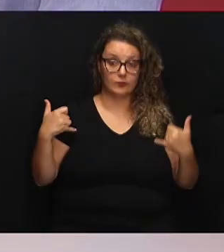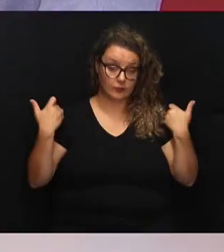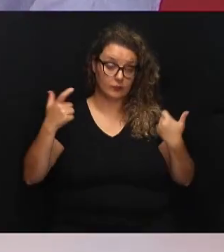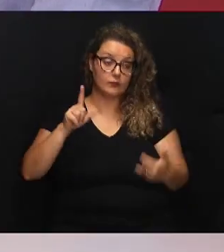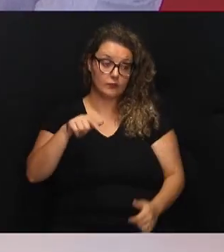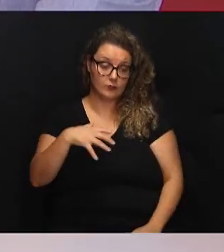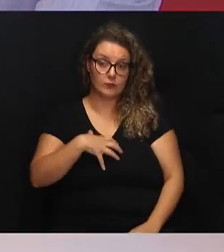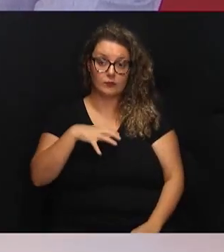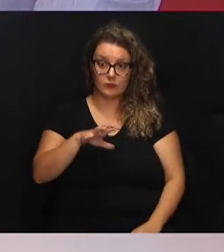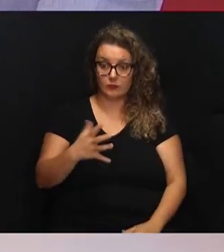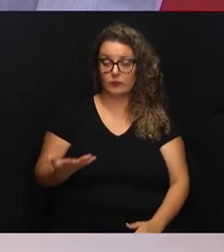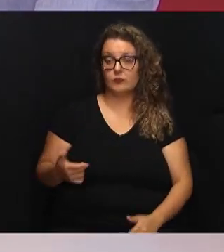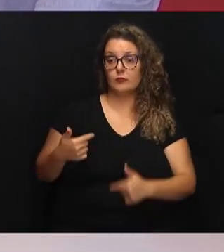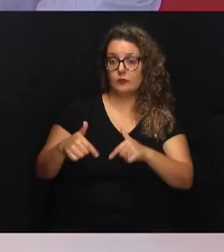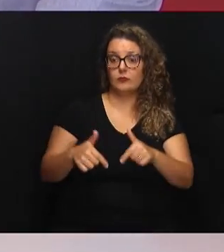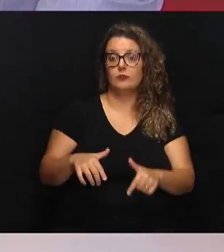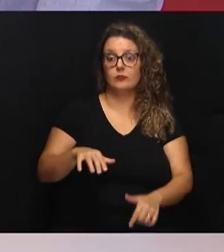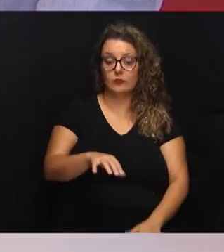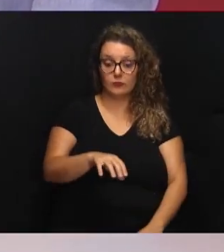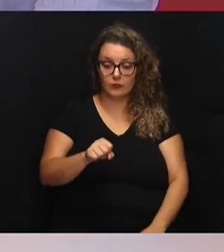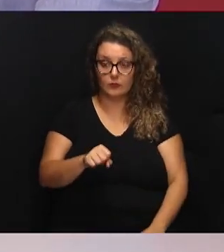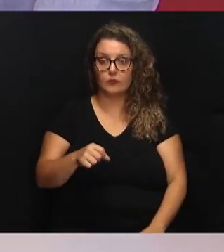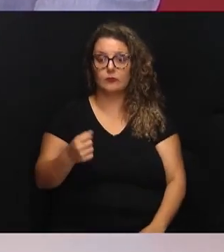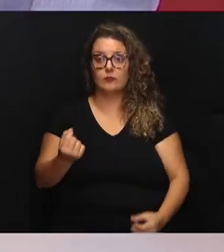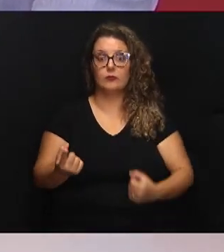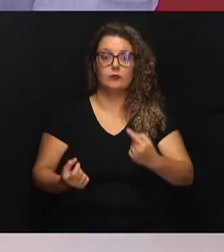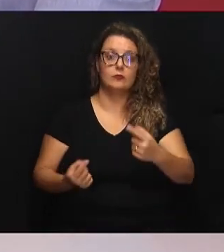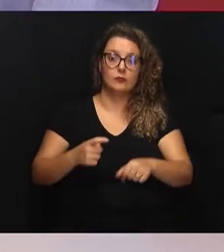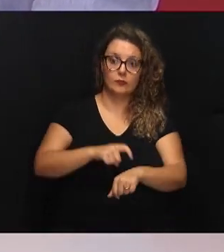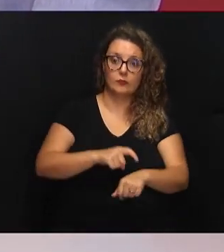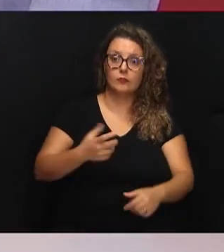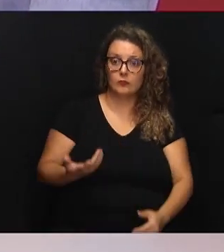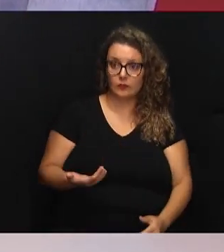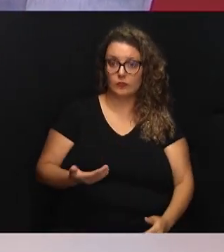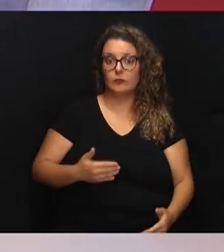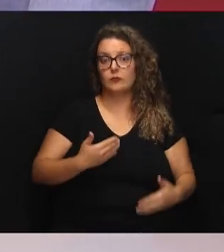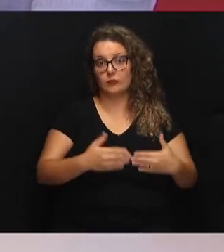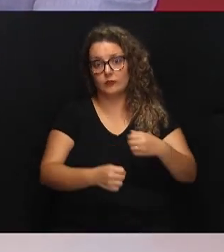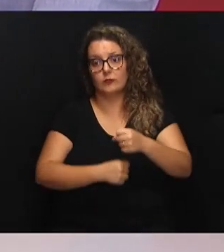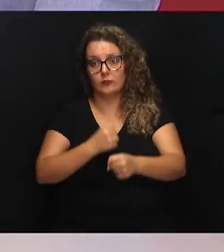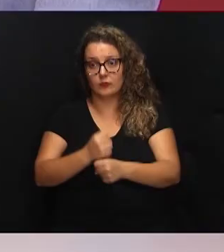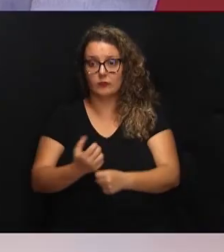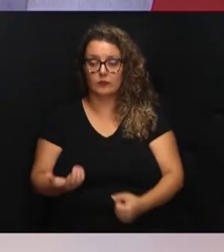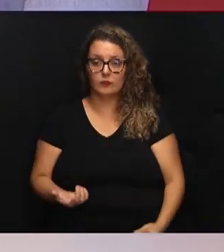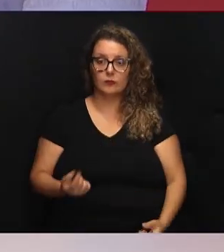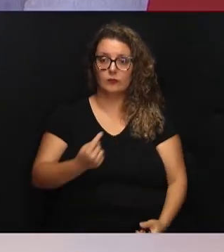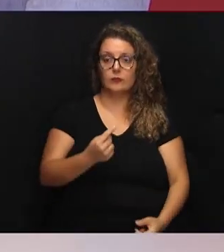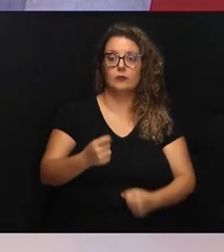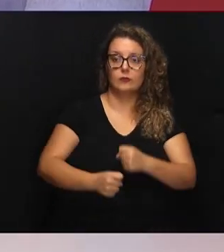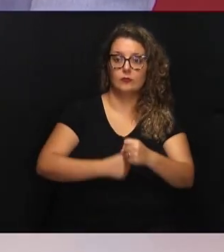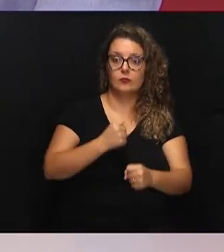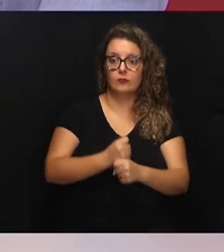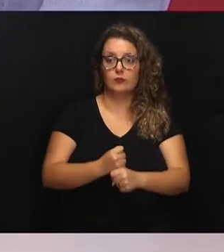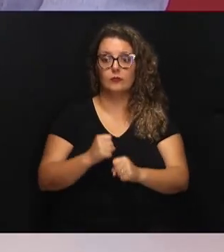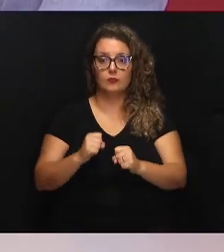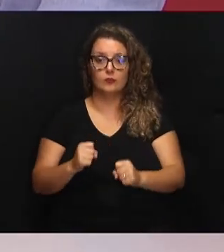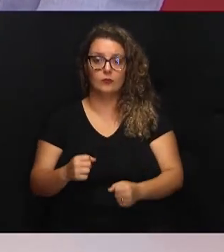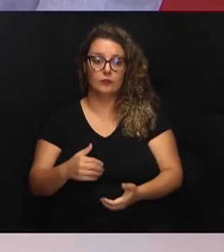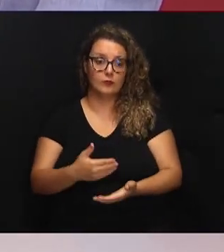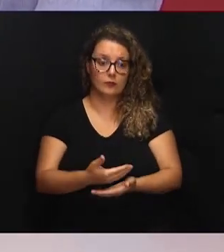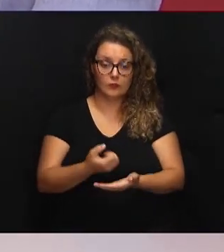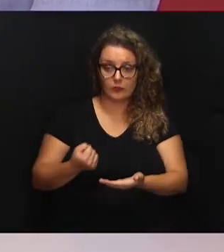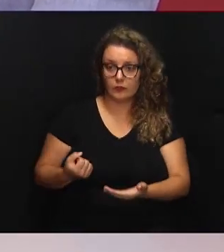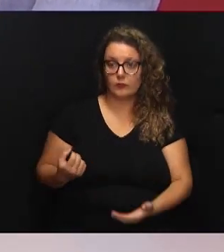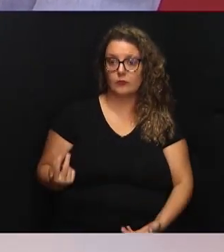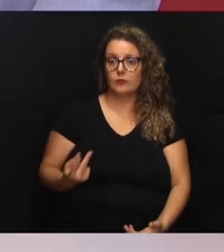do trabalhador de fazer saques pontuais ao longo dos anos, né? Então, anualmente ele pode sacar um valor. Então, foi se